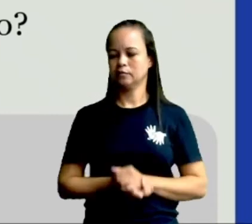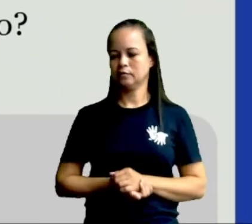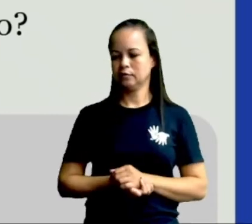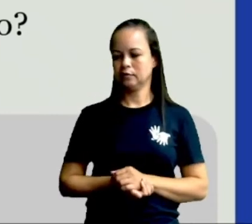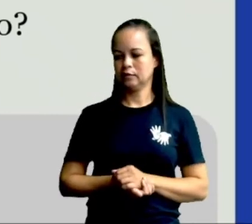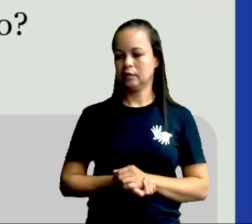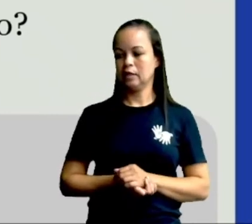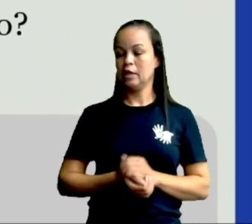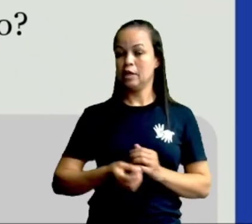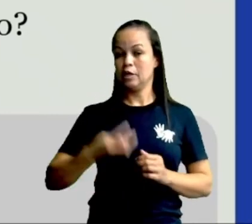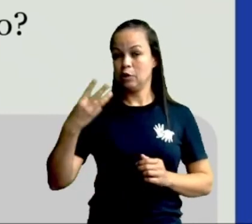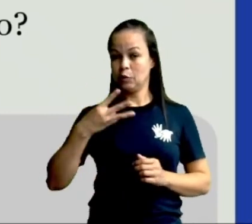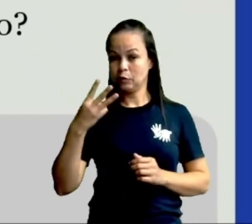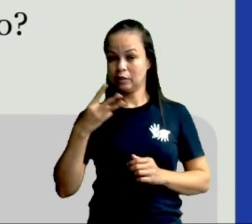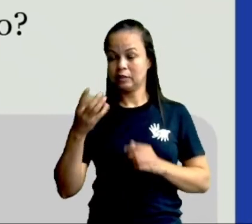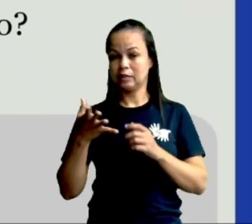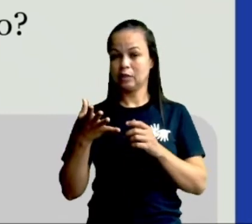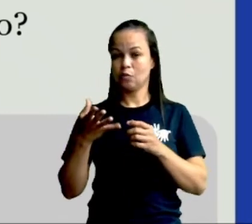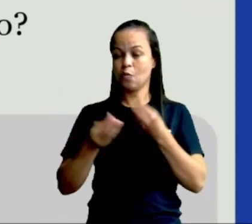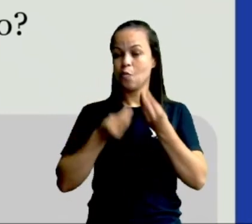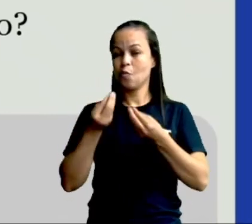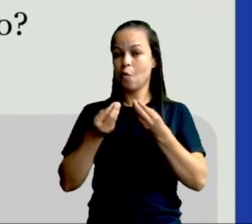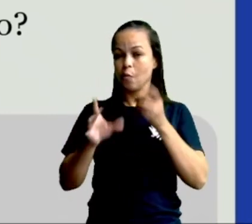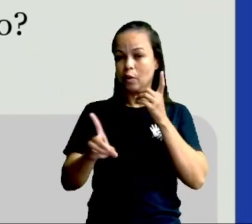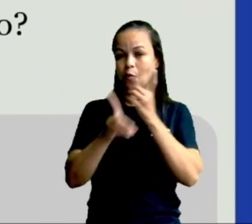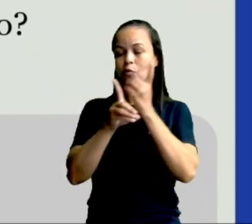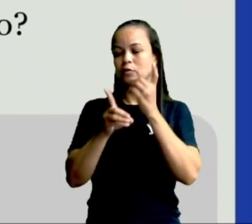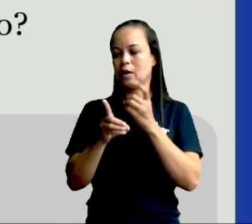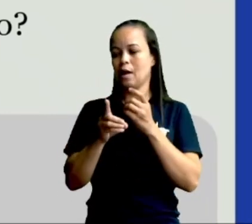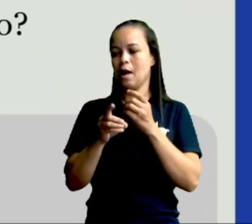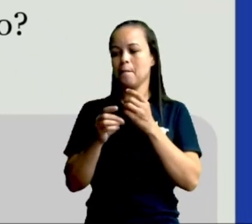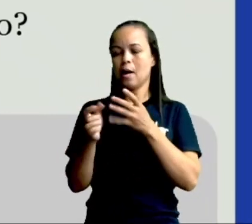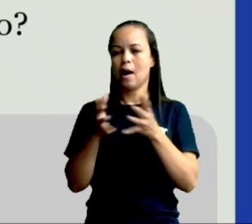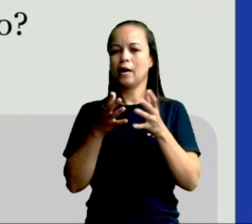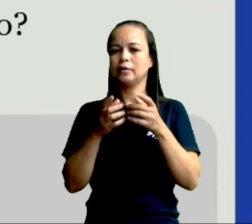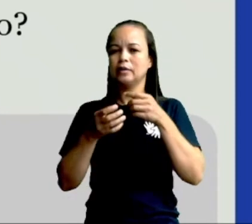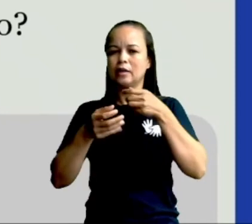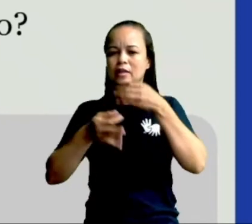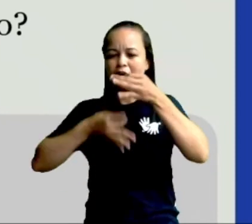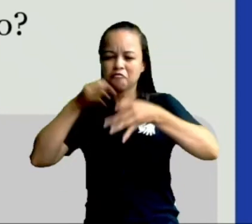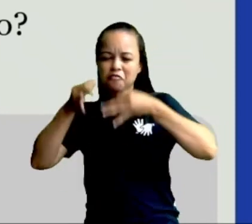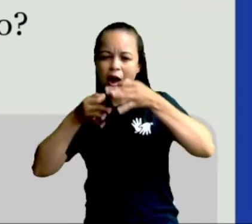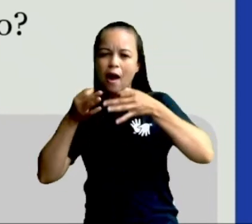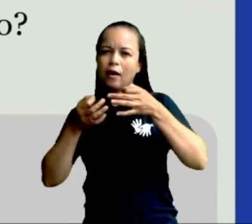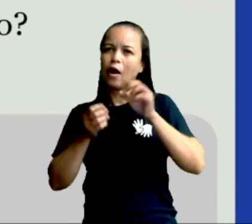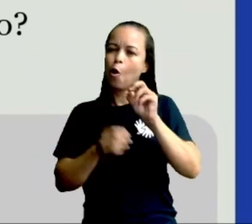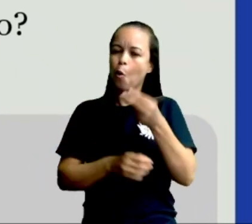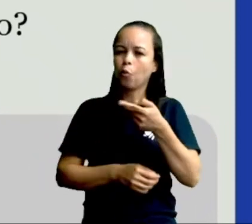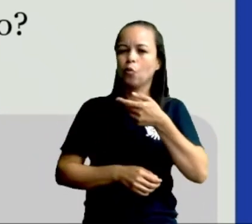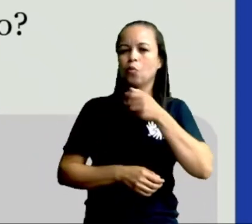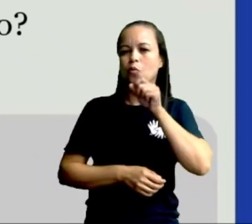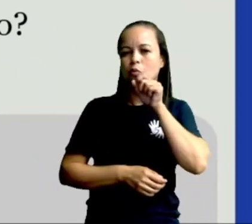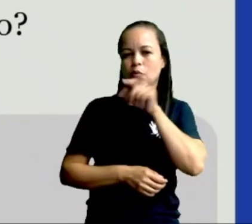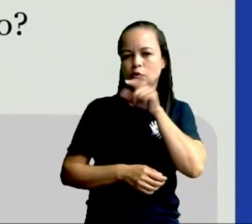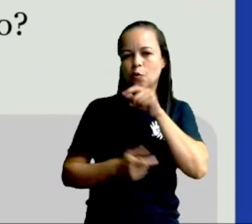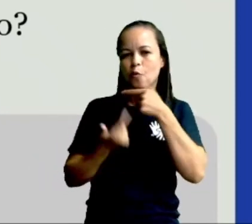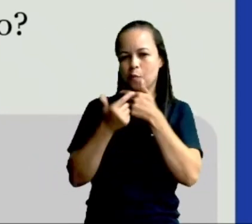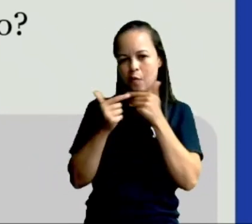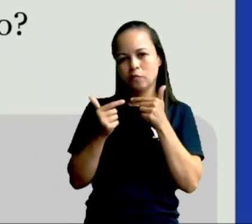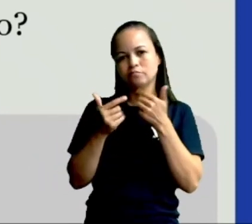onde podemos encontrar a parte cômica no texto, aquela parte da crítica, do humor.